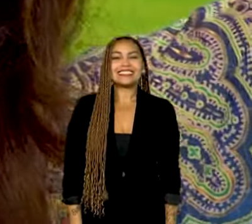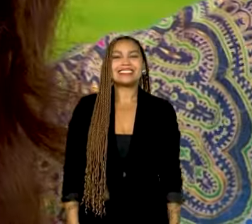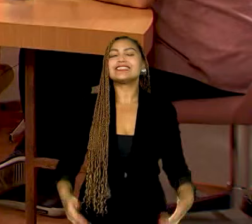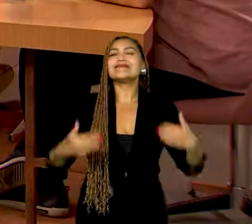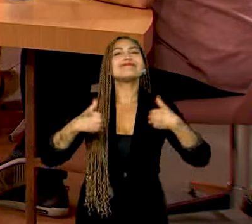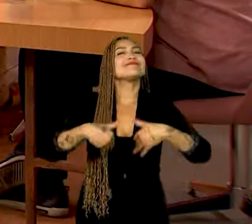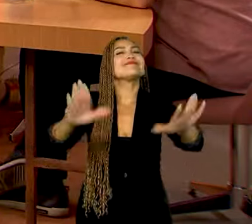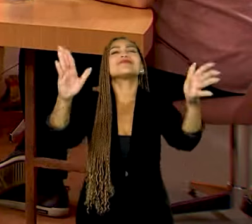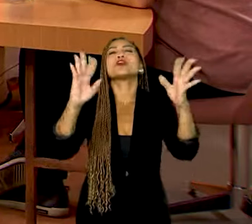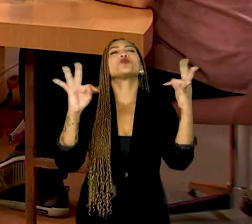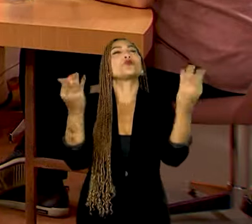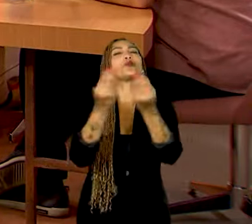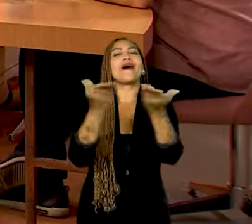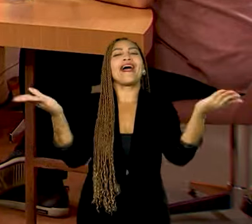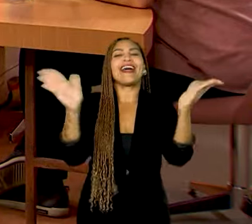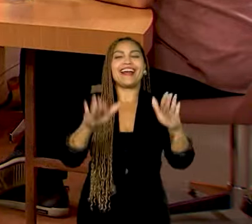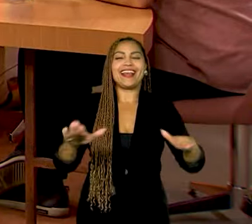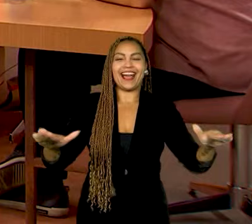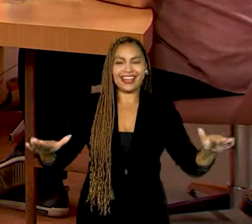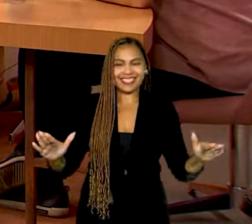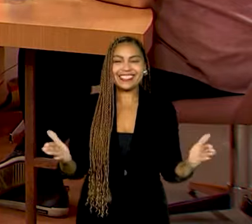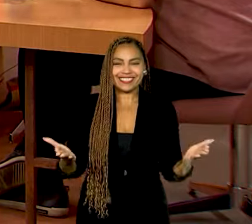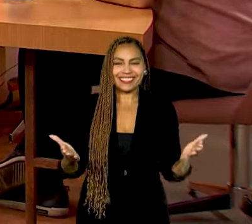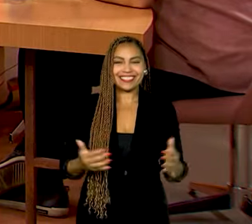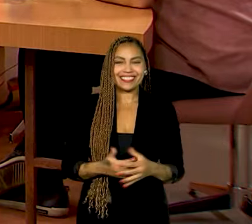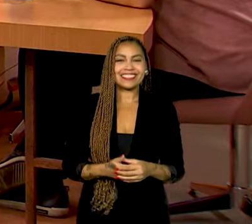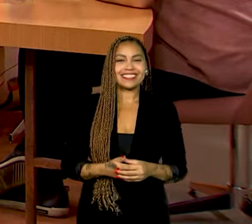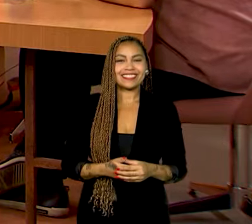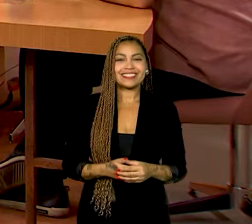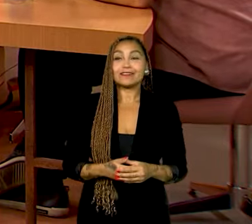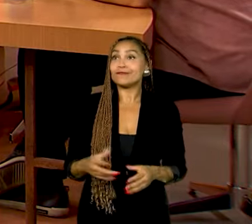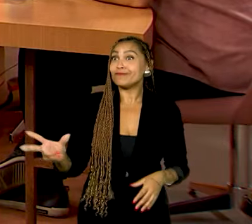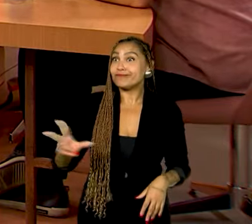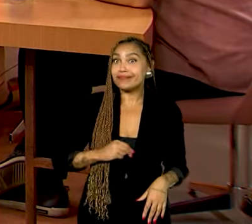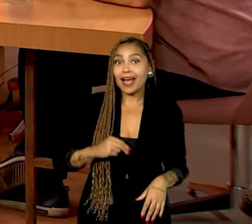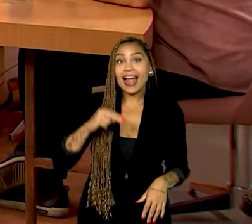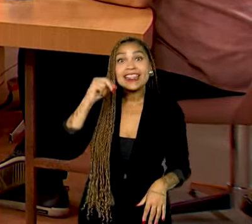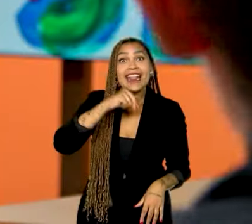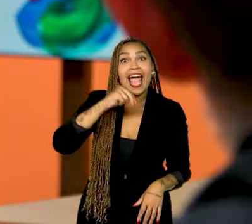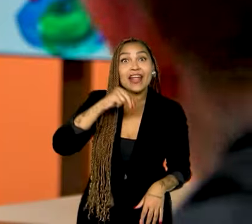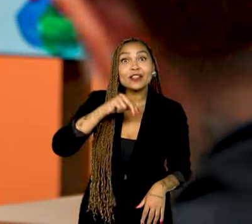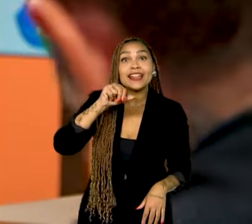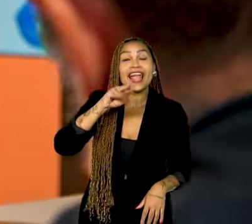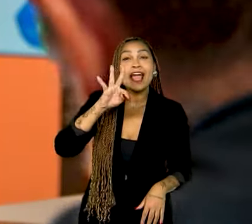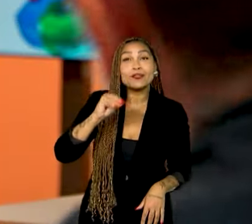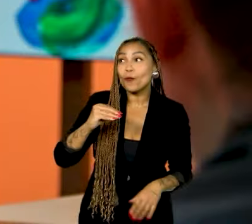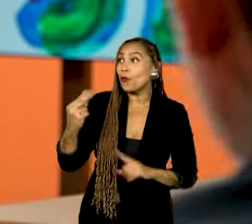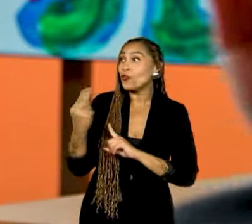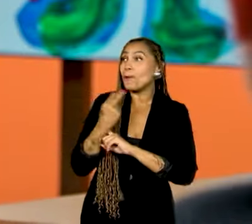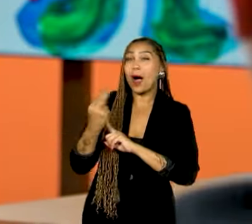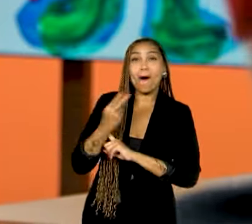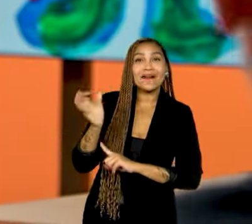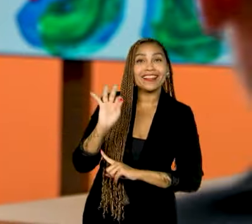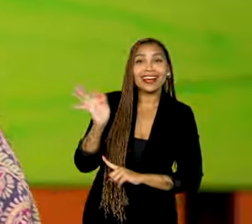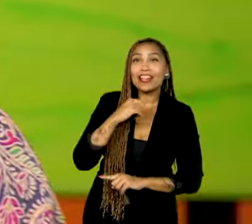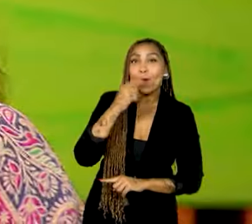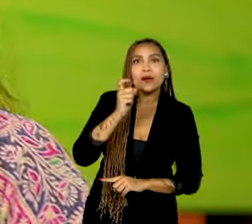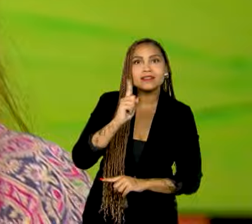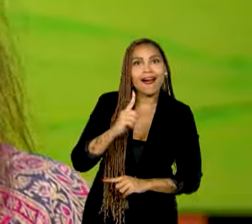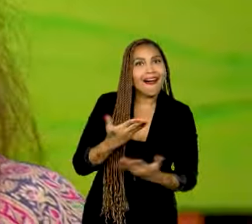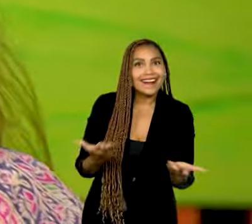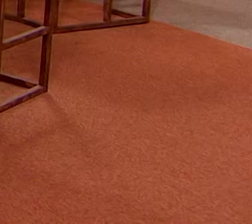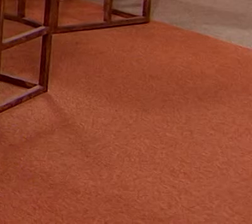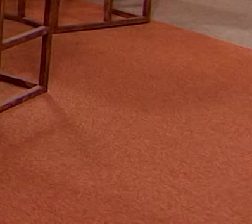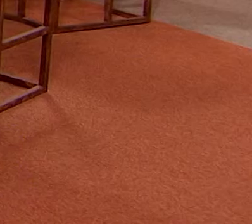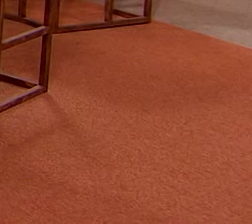tá fora, né? Demais, nossa senhora! Moleque levado, nem meus netos tomam conta de mim, que esse vovó, é muito radical. Porque a gente não